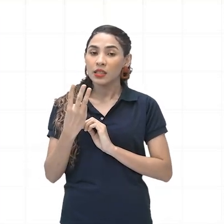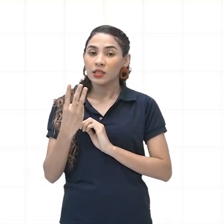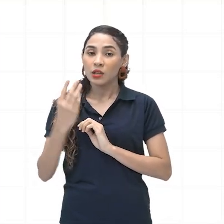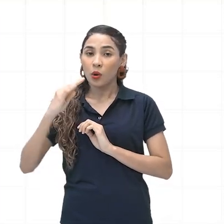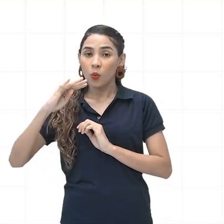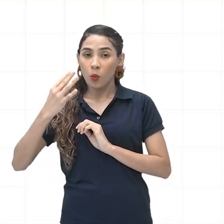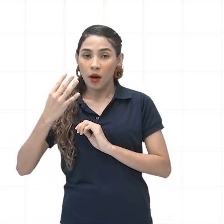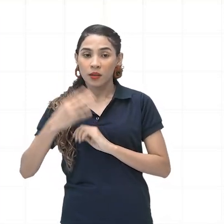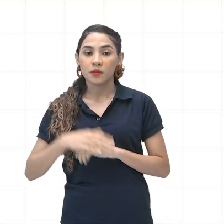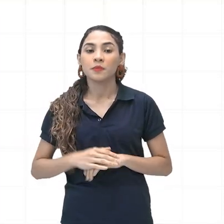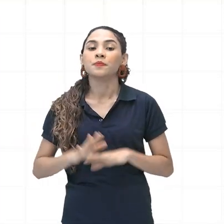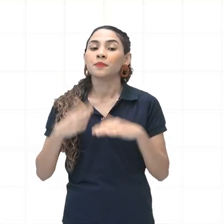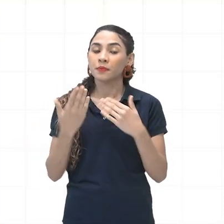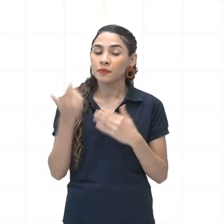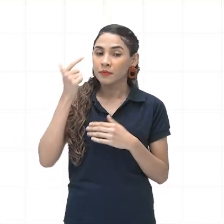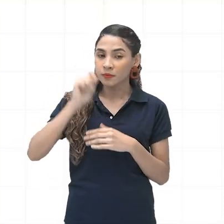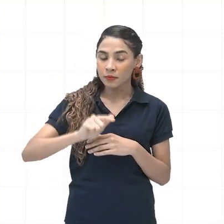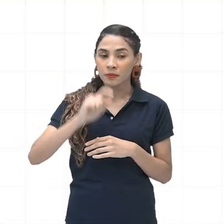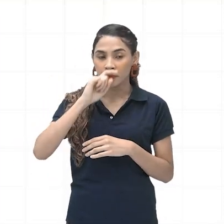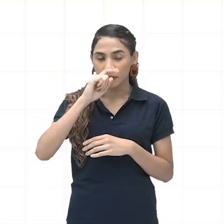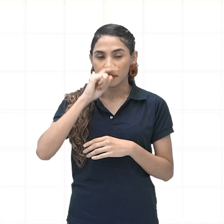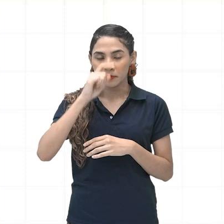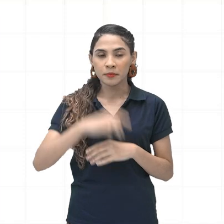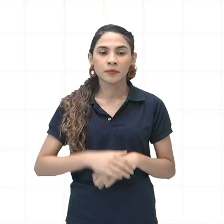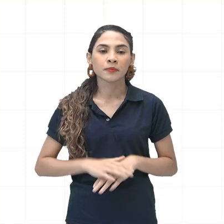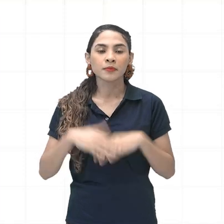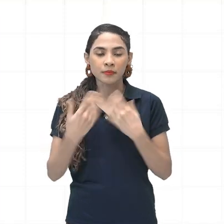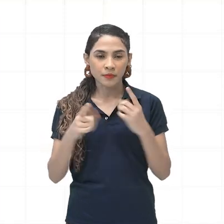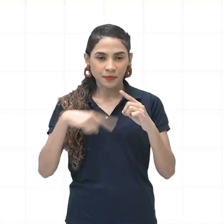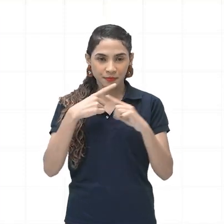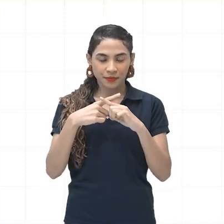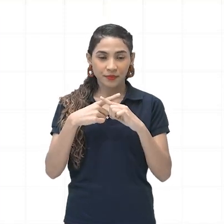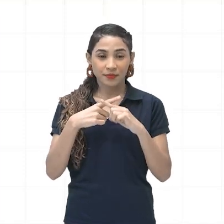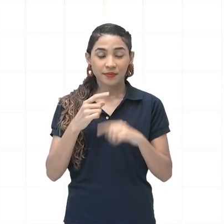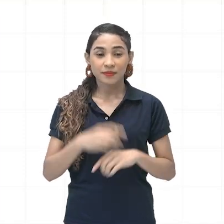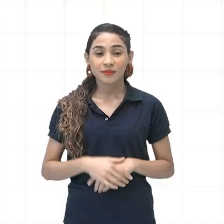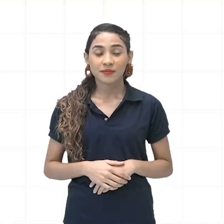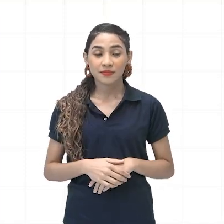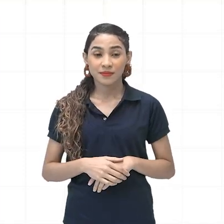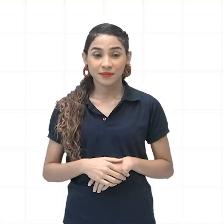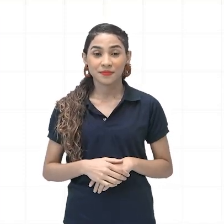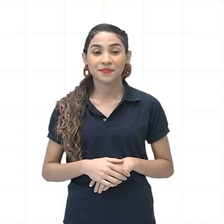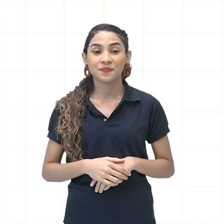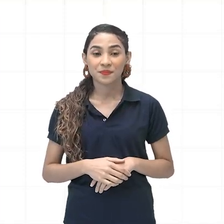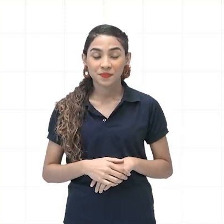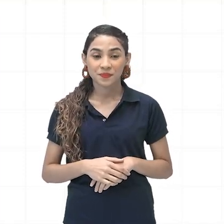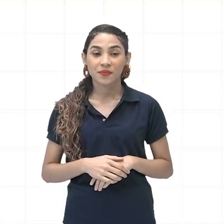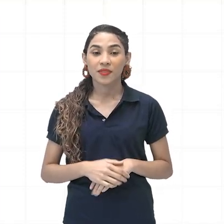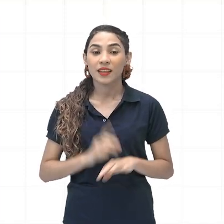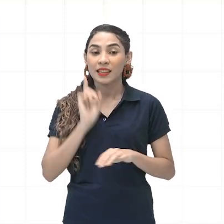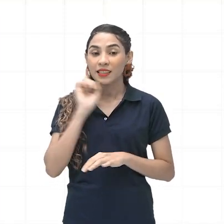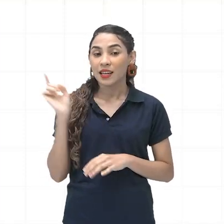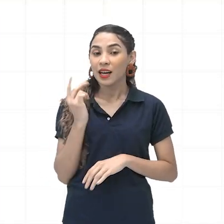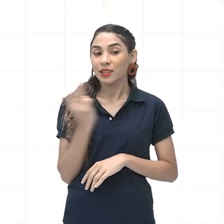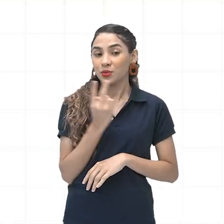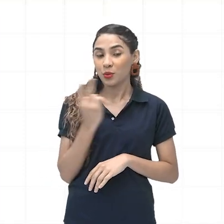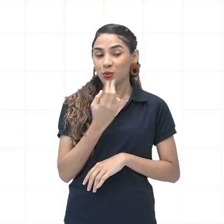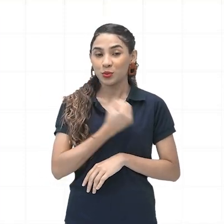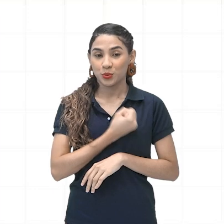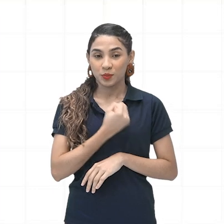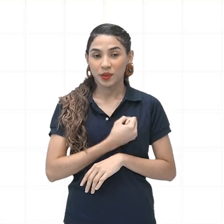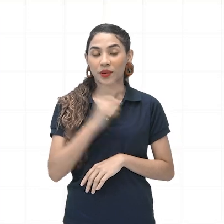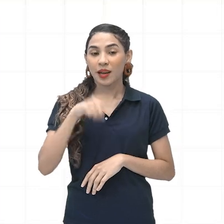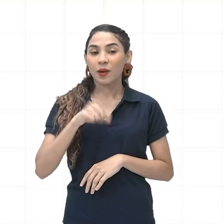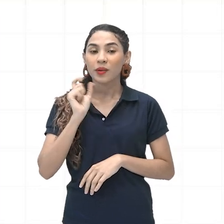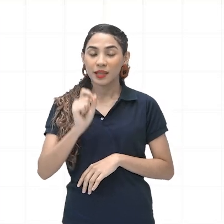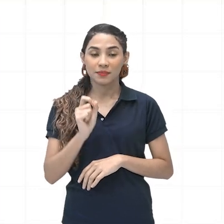4. Então, de novo, aqui a gente tem um produto, uma multiplicação de potências, e essas duas potências,